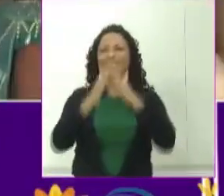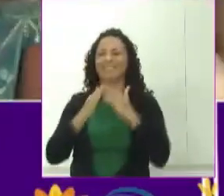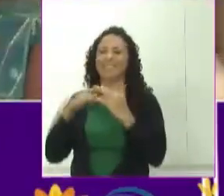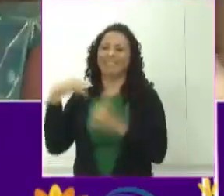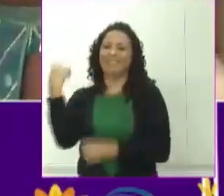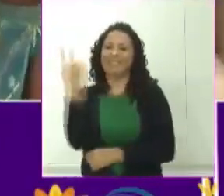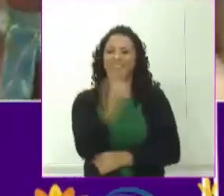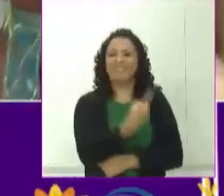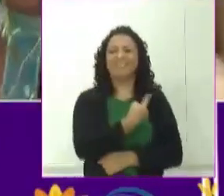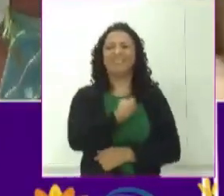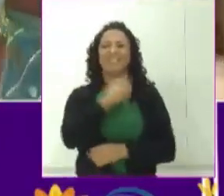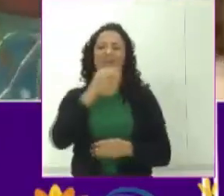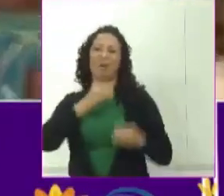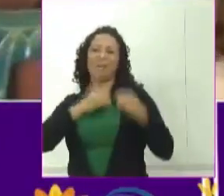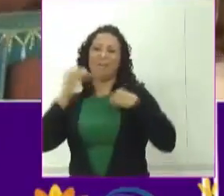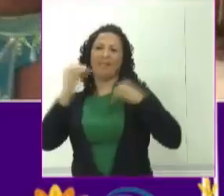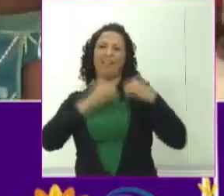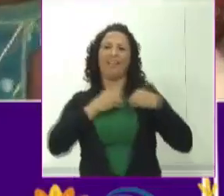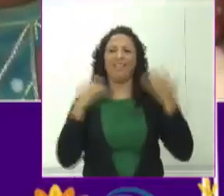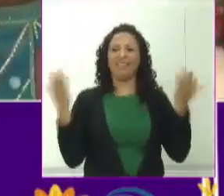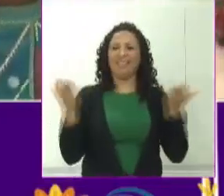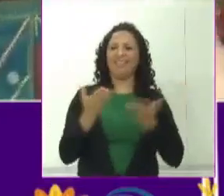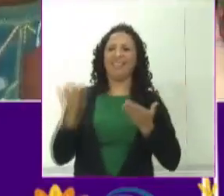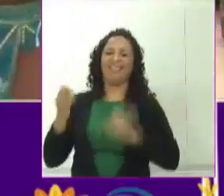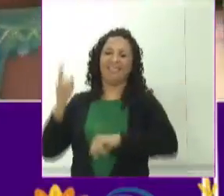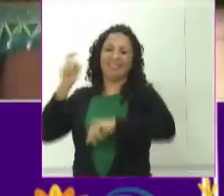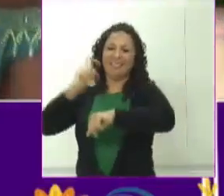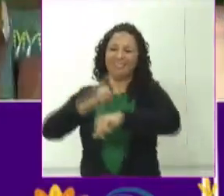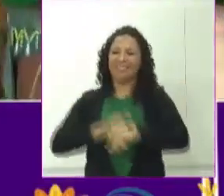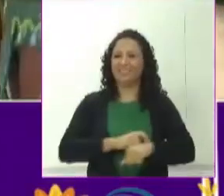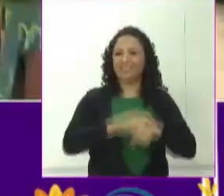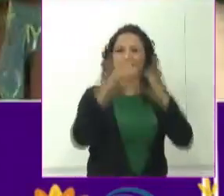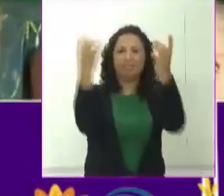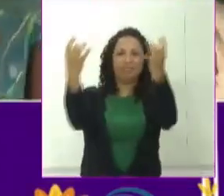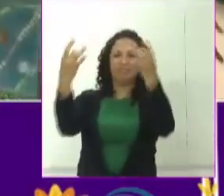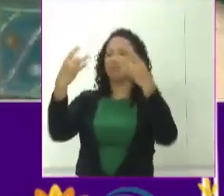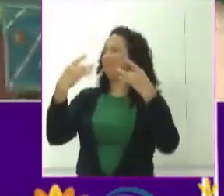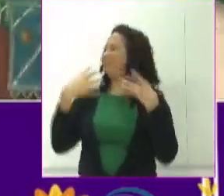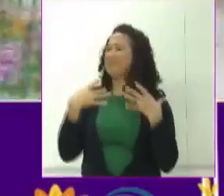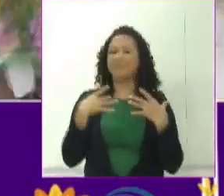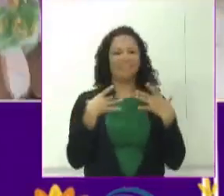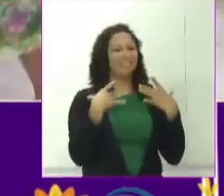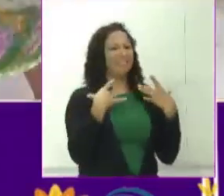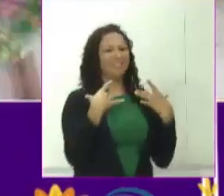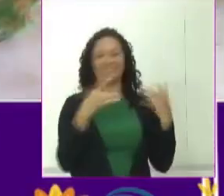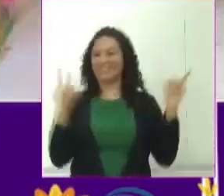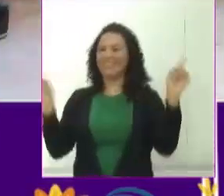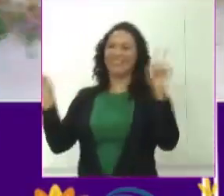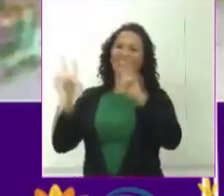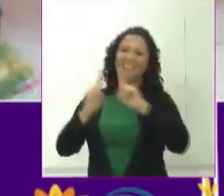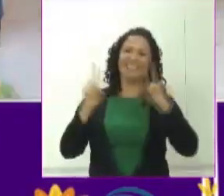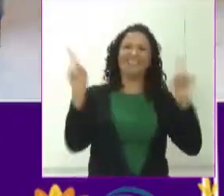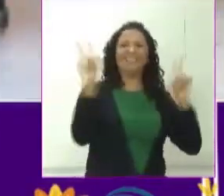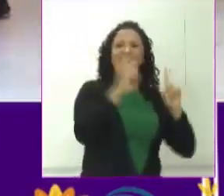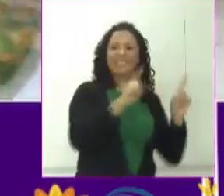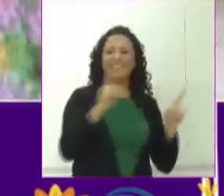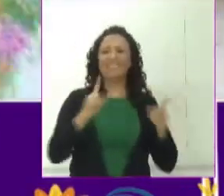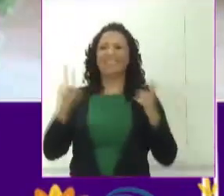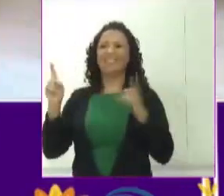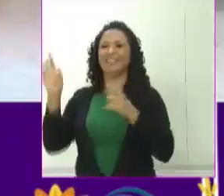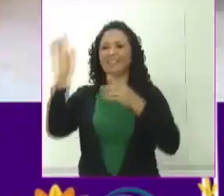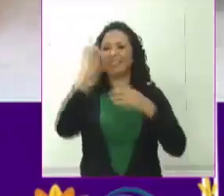Agora e na hora, não me deixe sozinho, divina